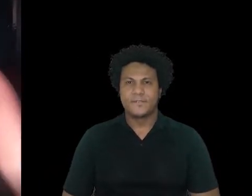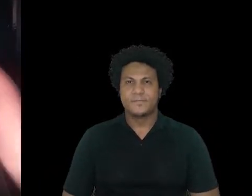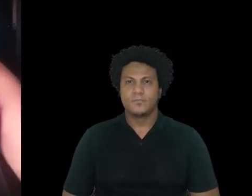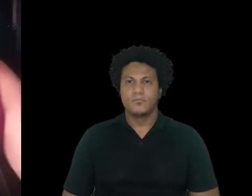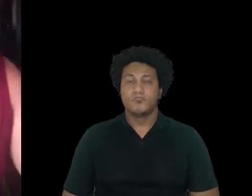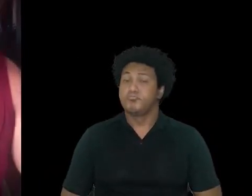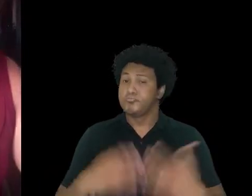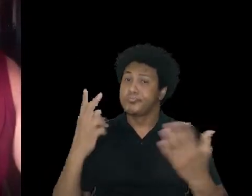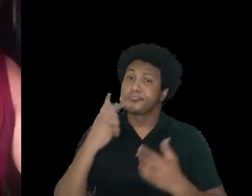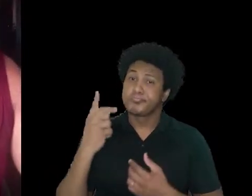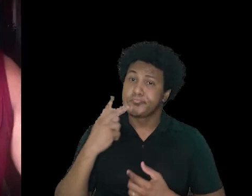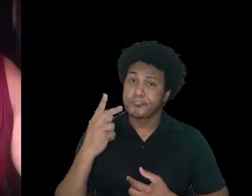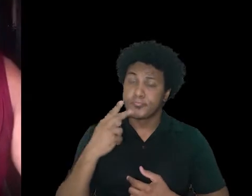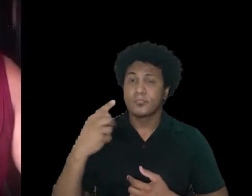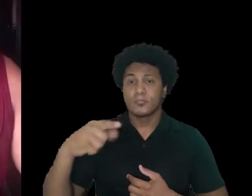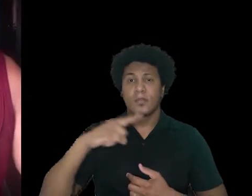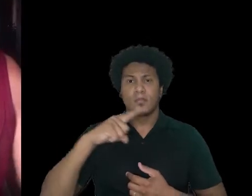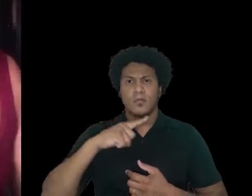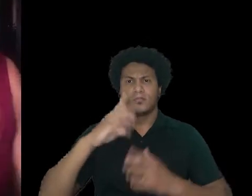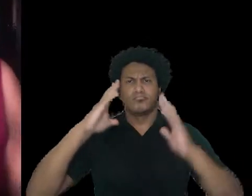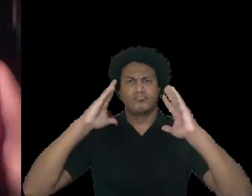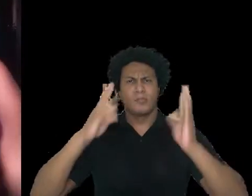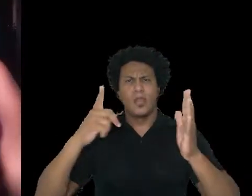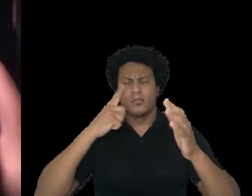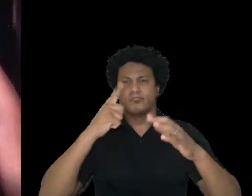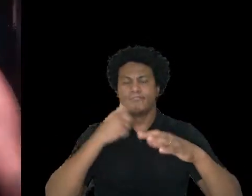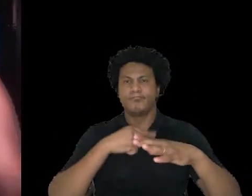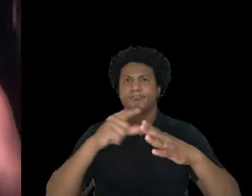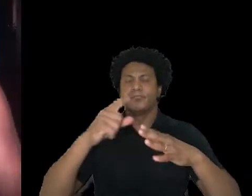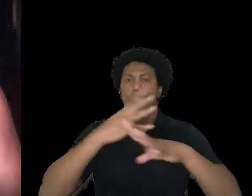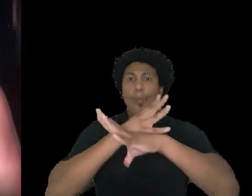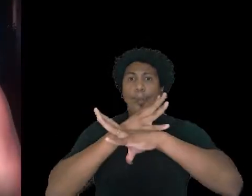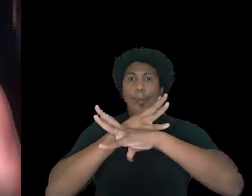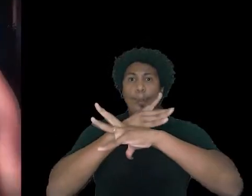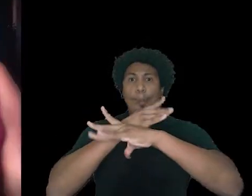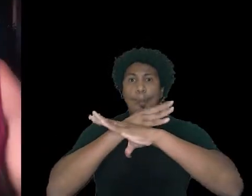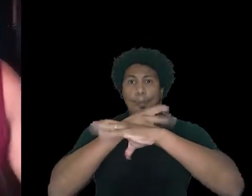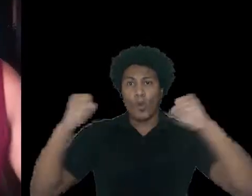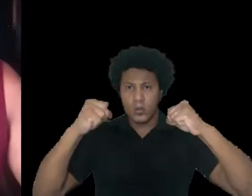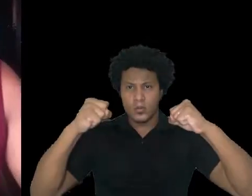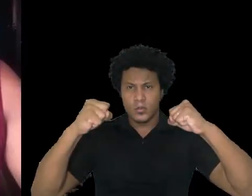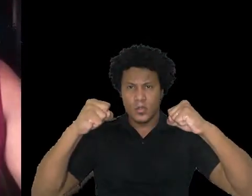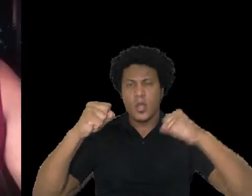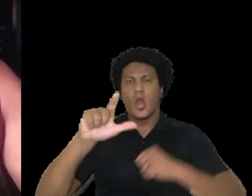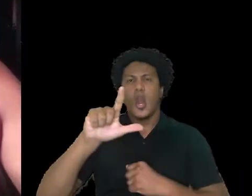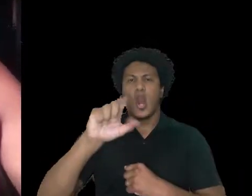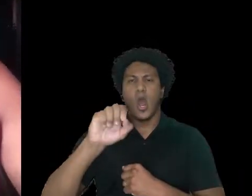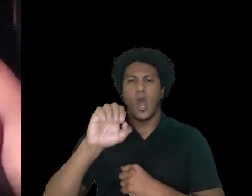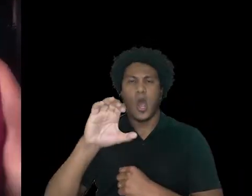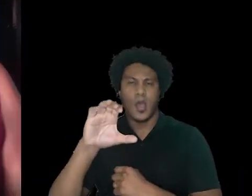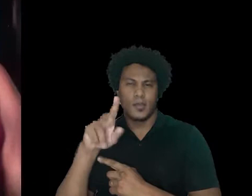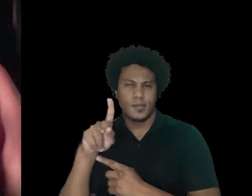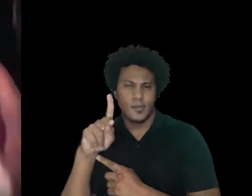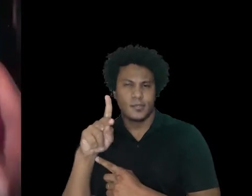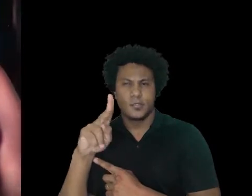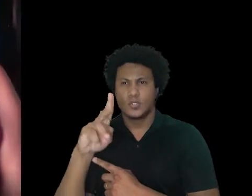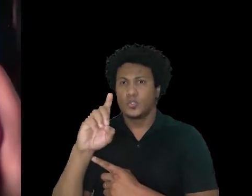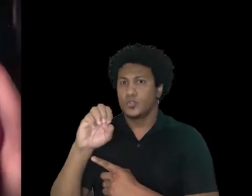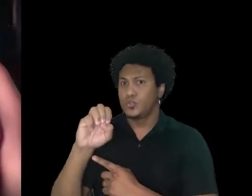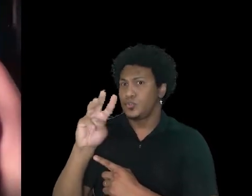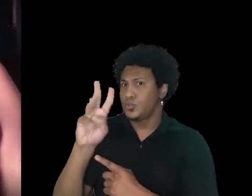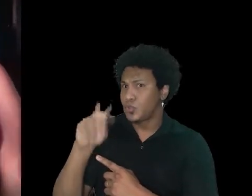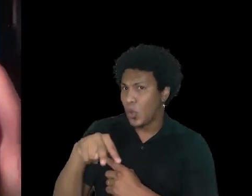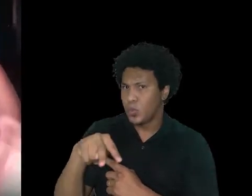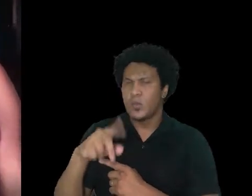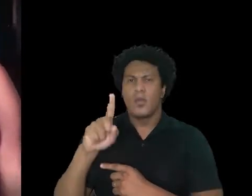mostrapelavida.centroculturalbomjardim.org.br. O Ceará está em isolamento social rígido. Cuidemos um dos outros. Só saia de